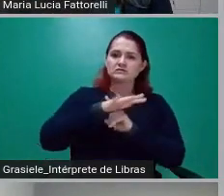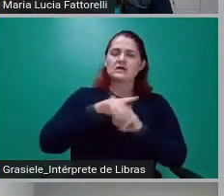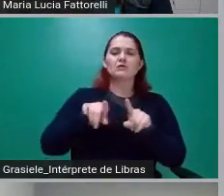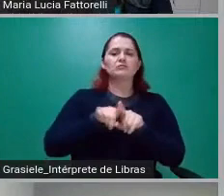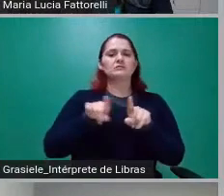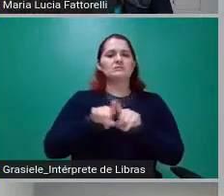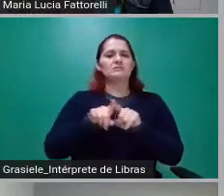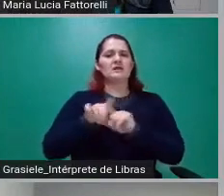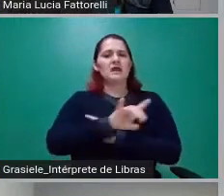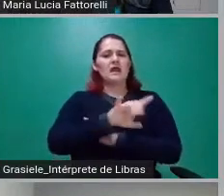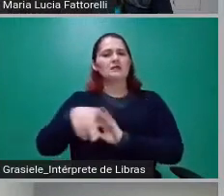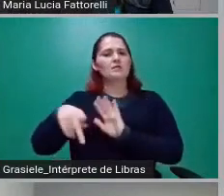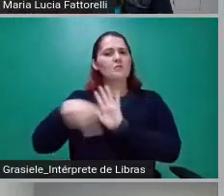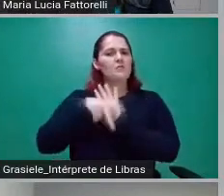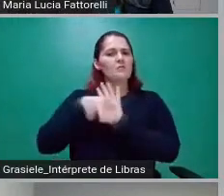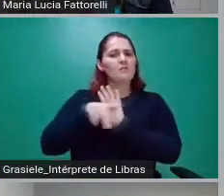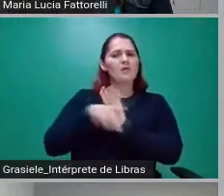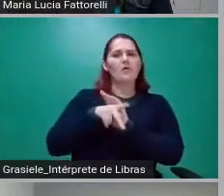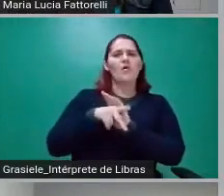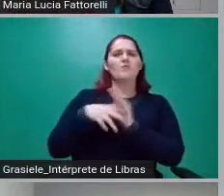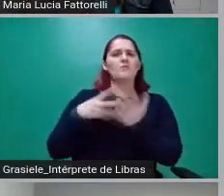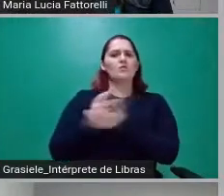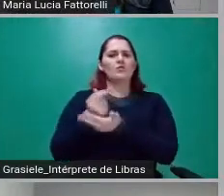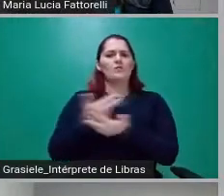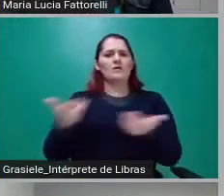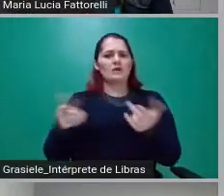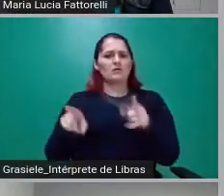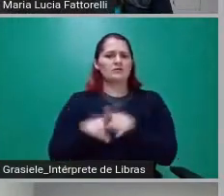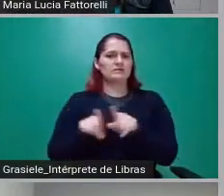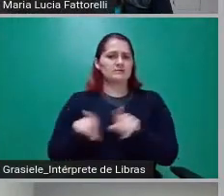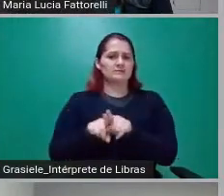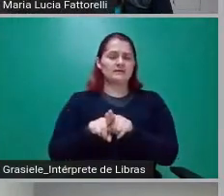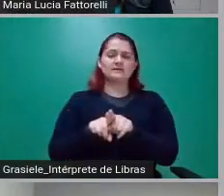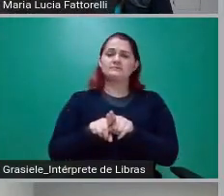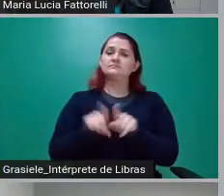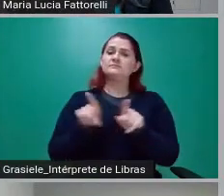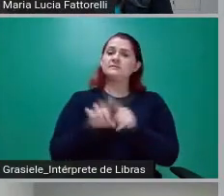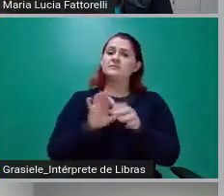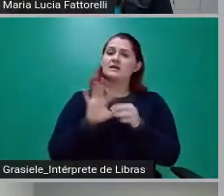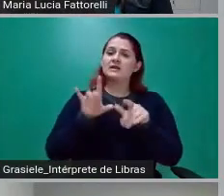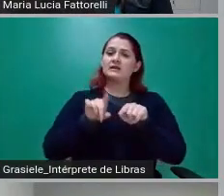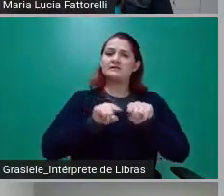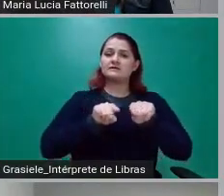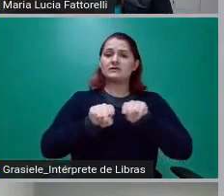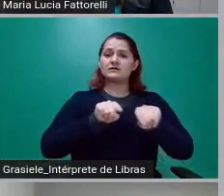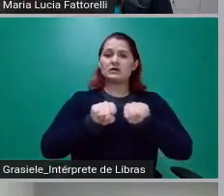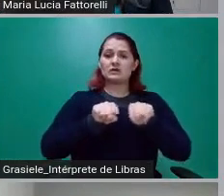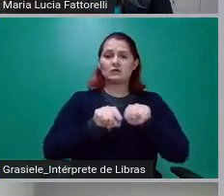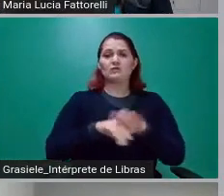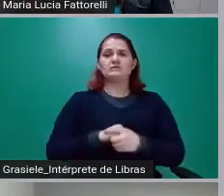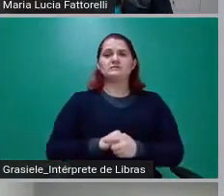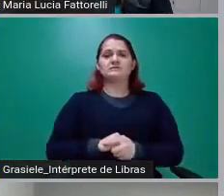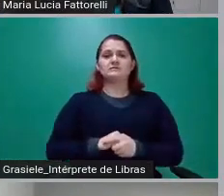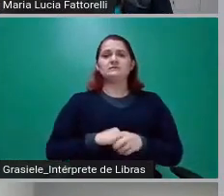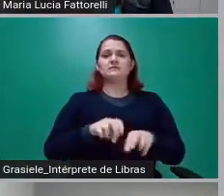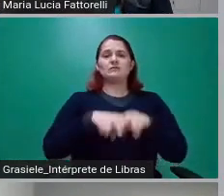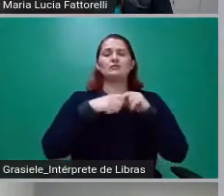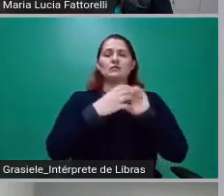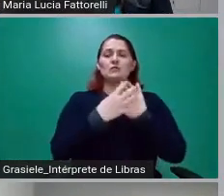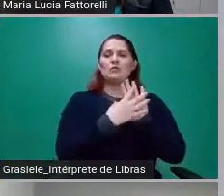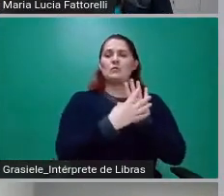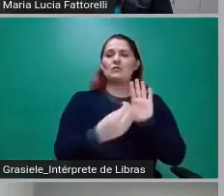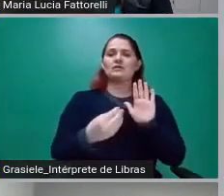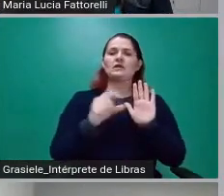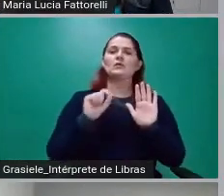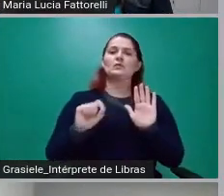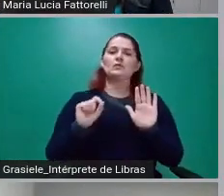privada, função social dessa propriedade, livre concorrência. Esse modelo elimina